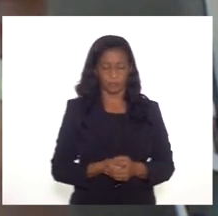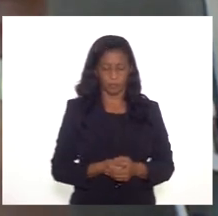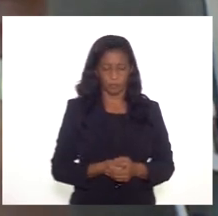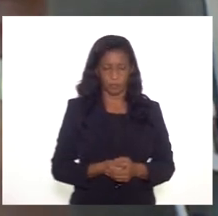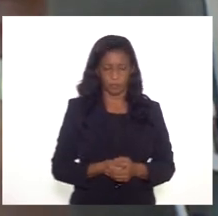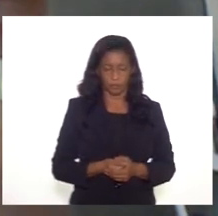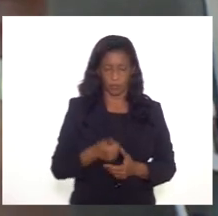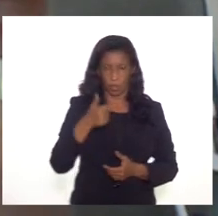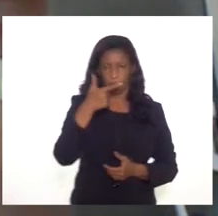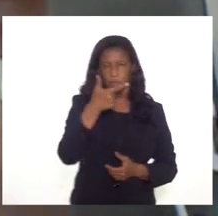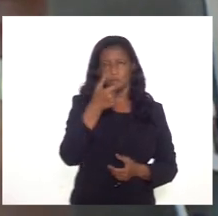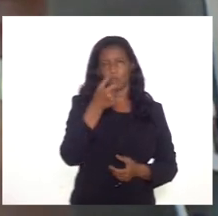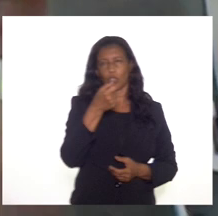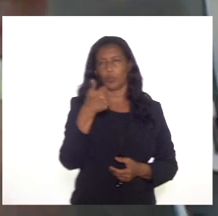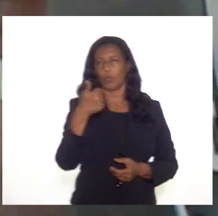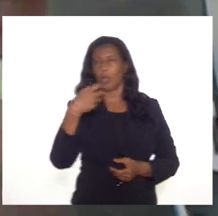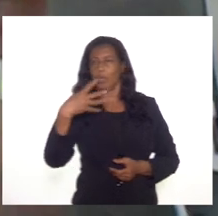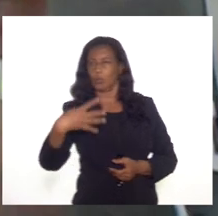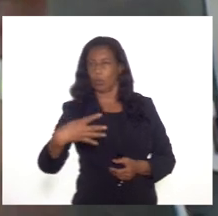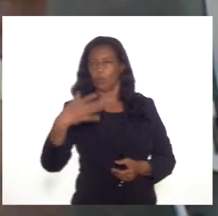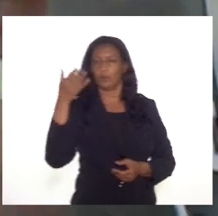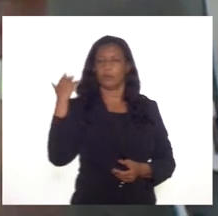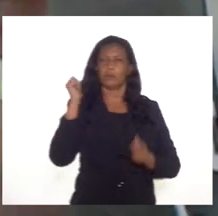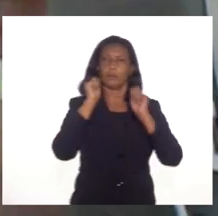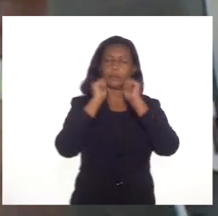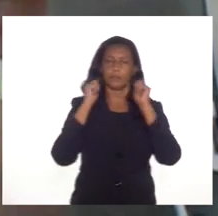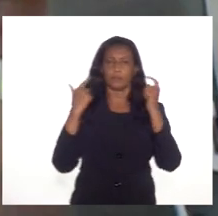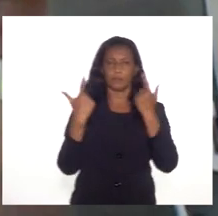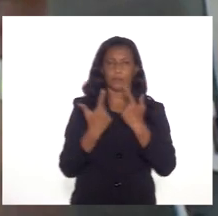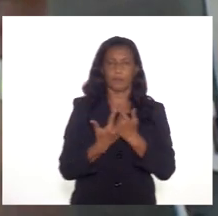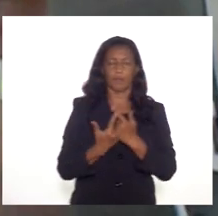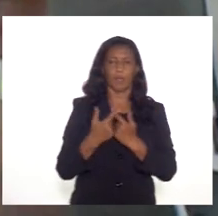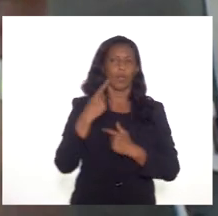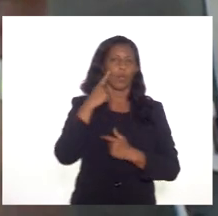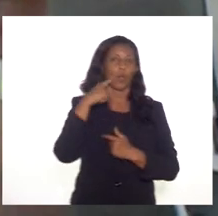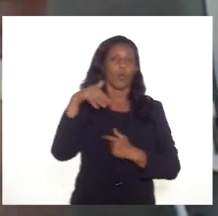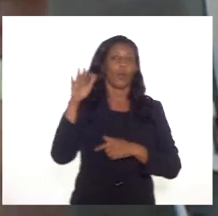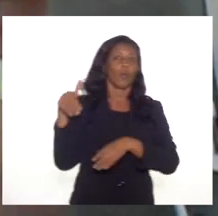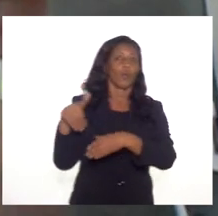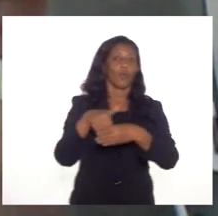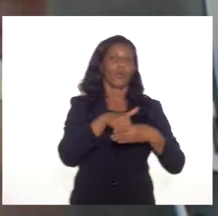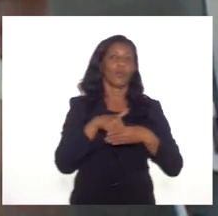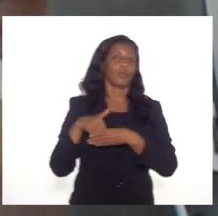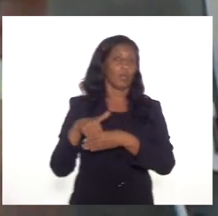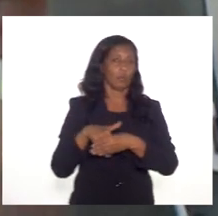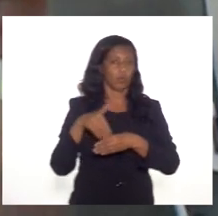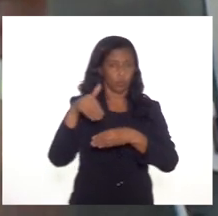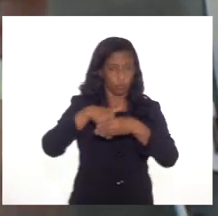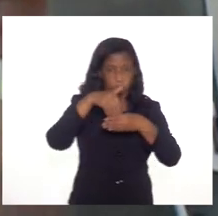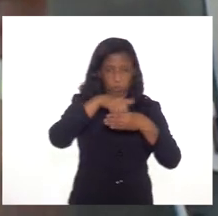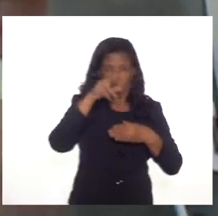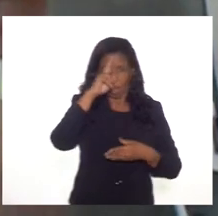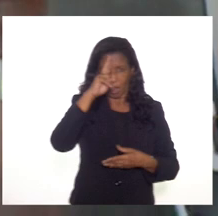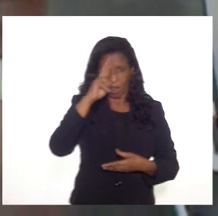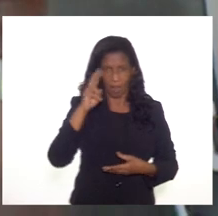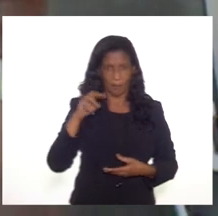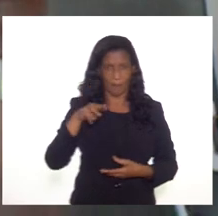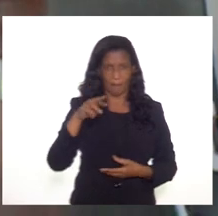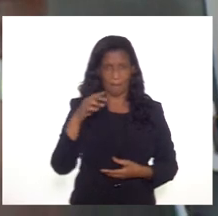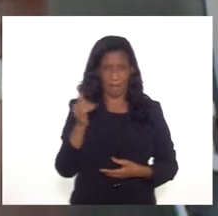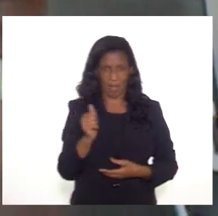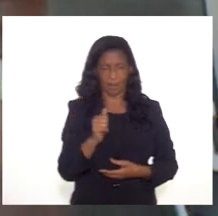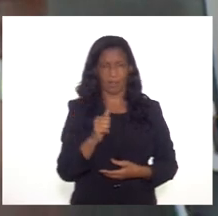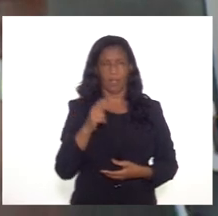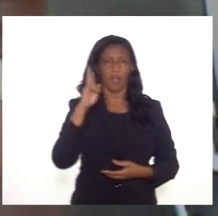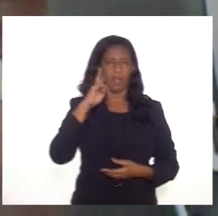em 2014, na Assembleia, quando nós votamos aquelas pautas-bombas, lembra, deputada Marta Vaz? Lembra? As pautas-bombas